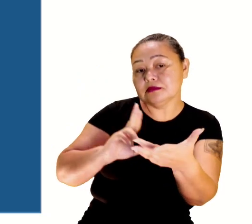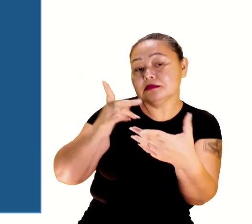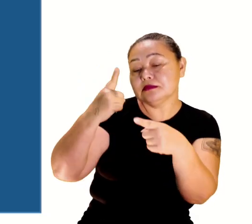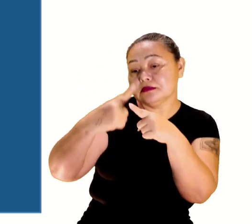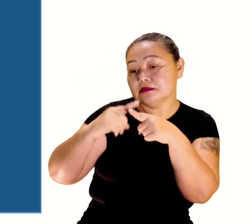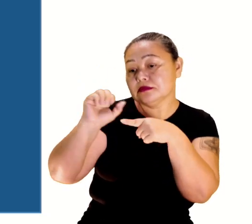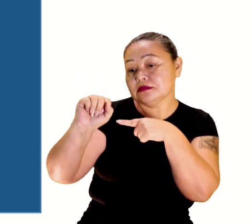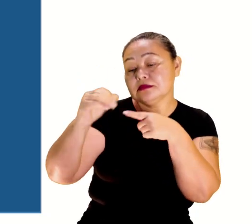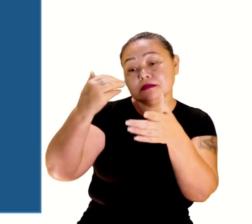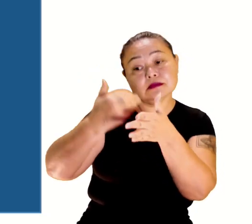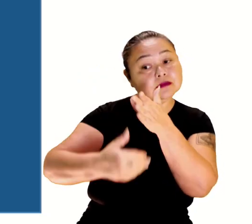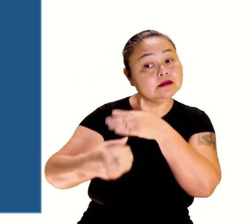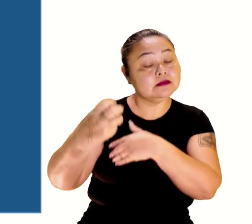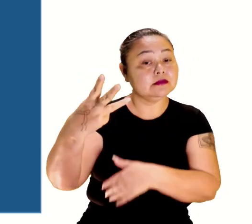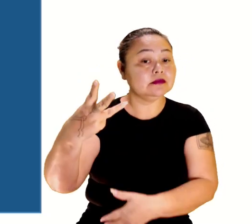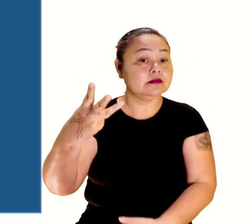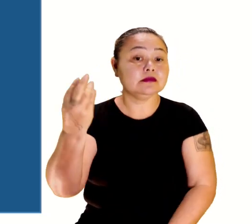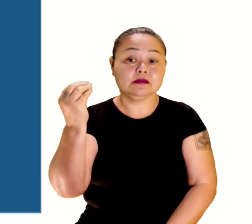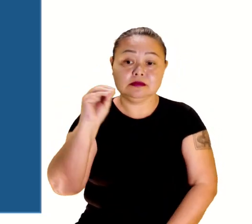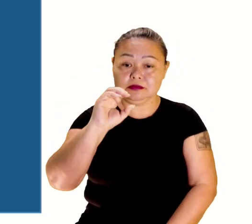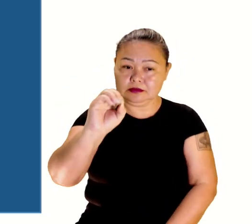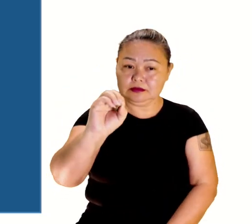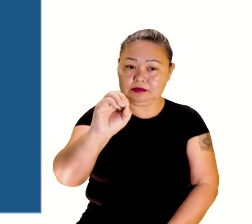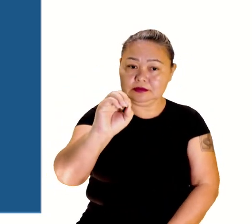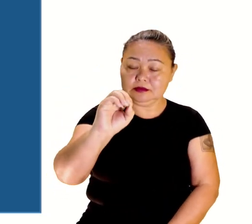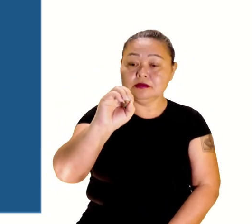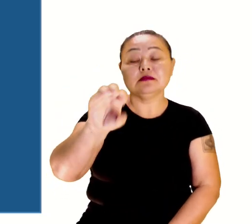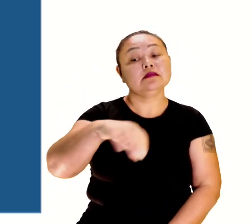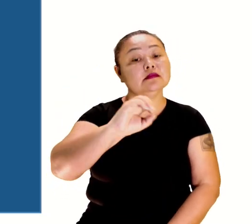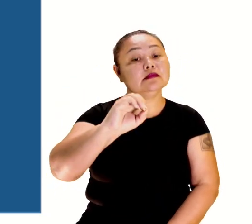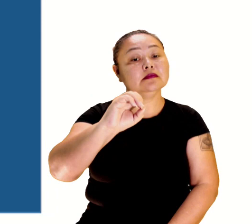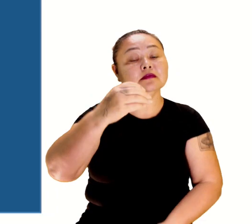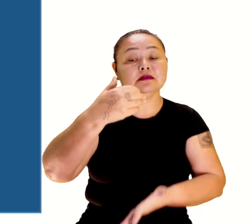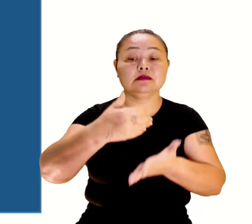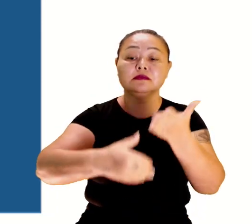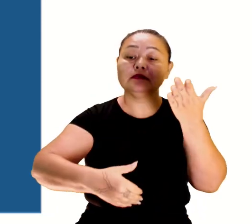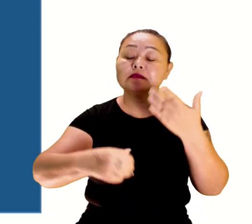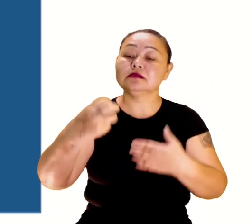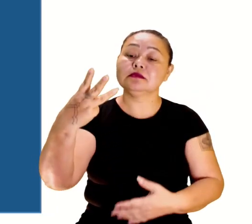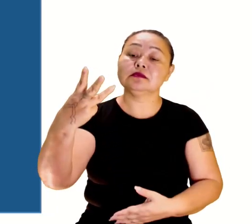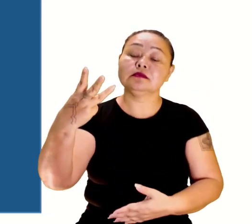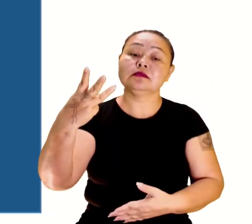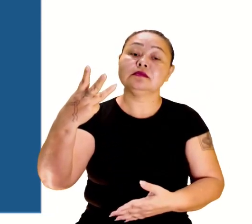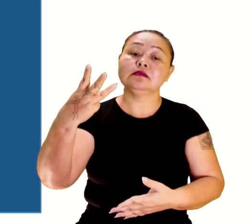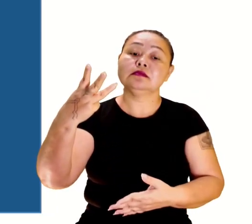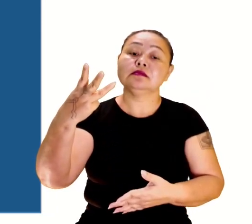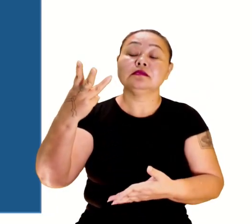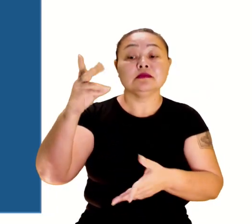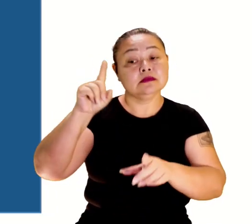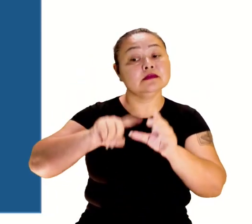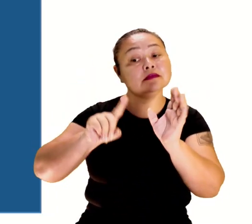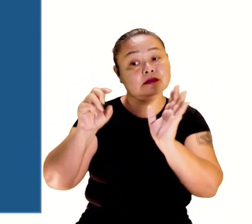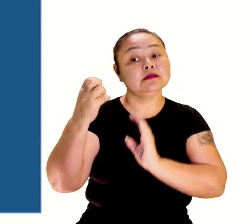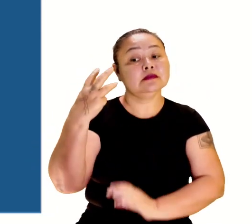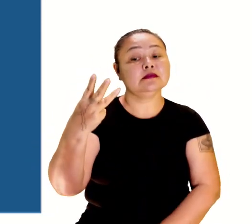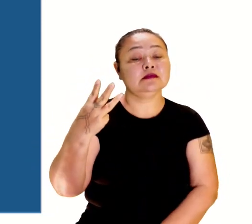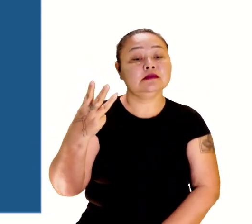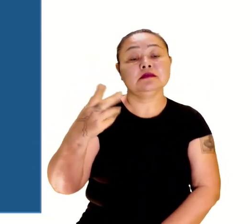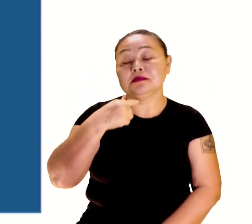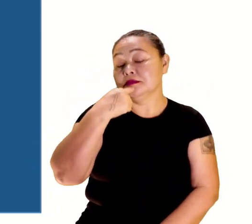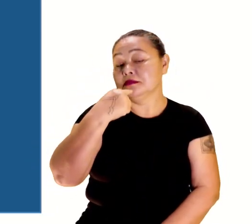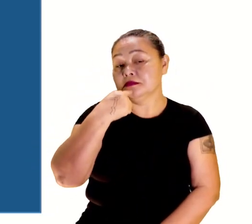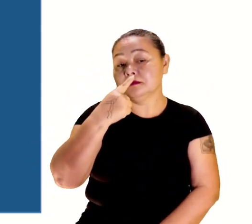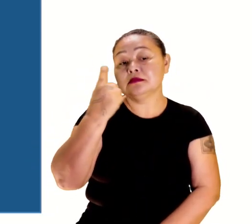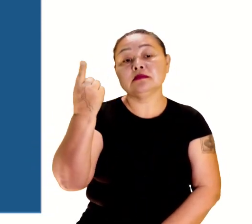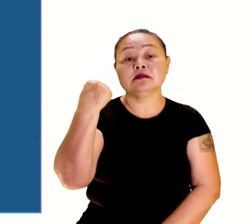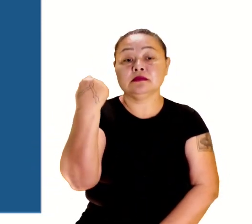tira 3. Se eu botar o 0, vamos pensar. 8 vezes 0? 0. 0 tira 3? Fico devendo 3. Fico devendo 3, não deu, né? Se